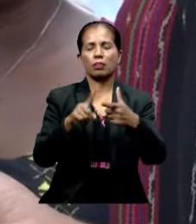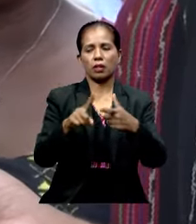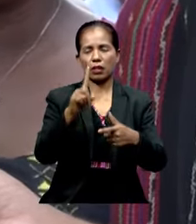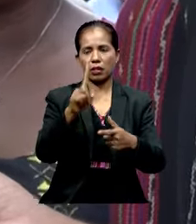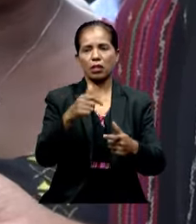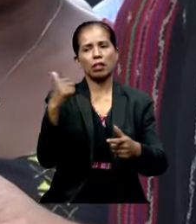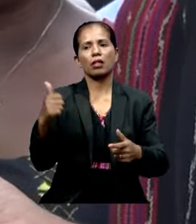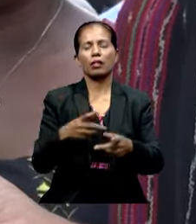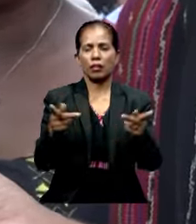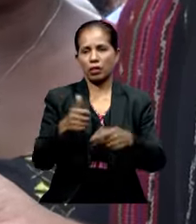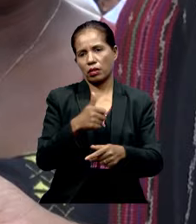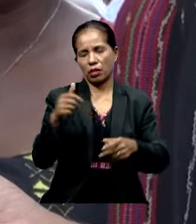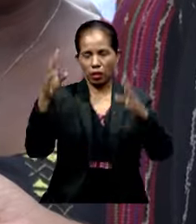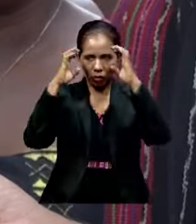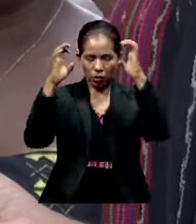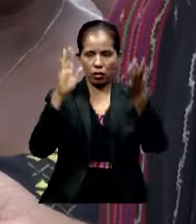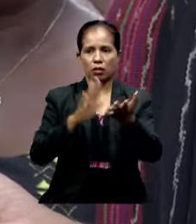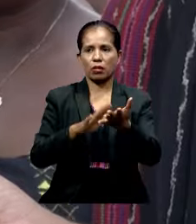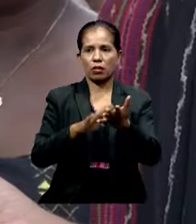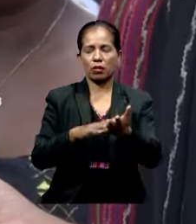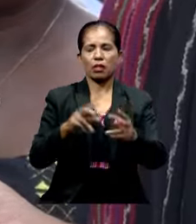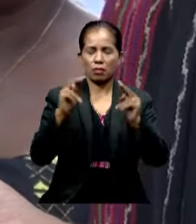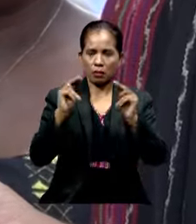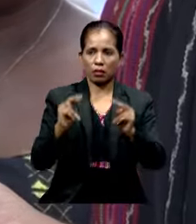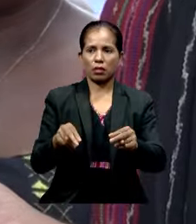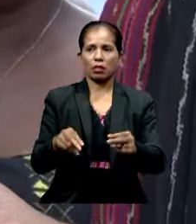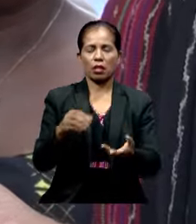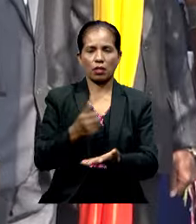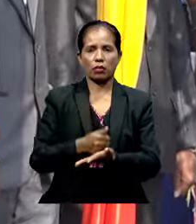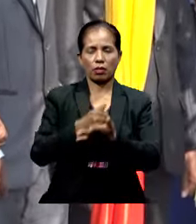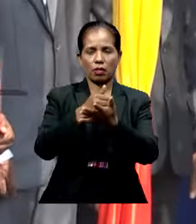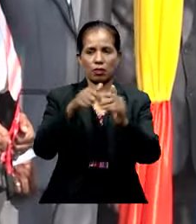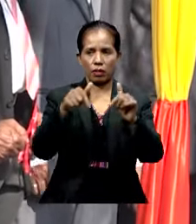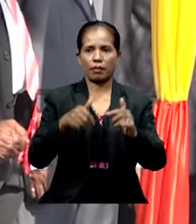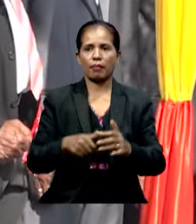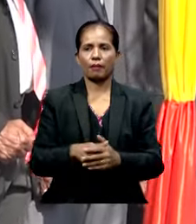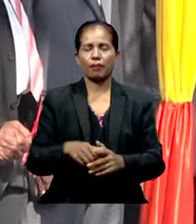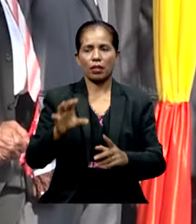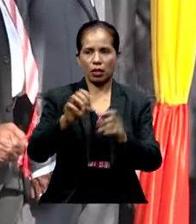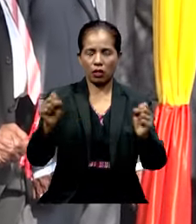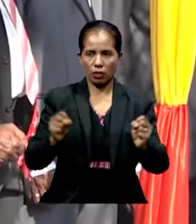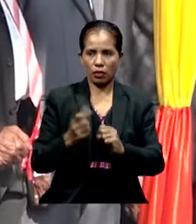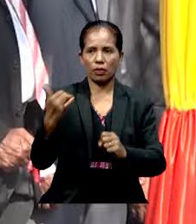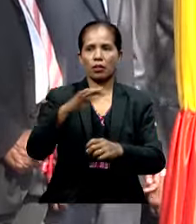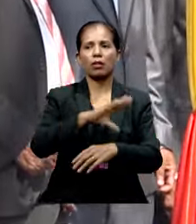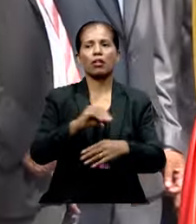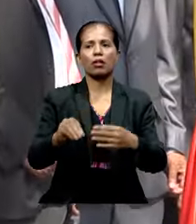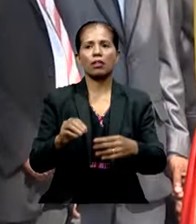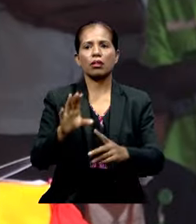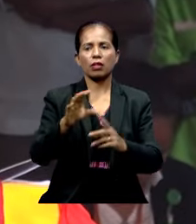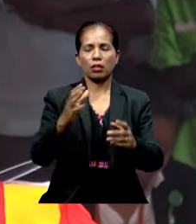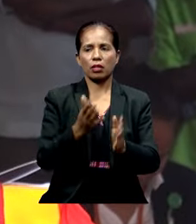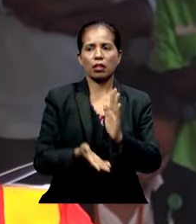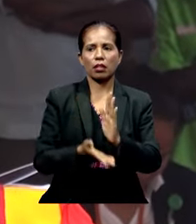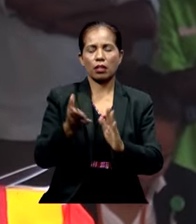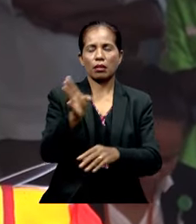ia parte ser o que era educação, escola, balão, mas se precisa de tal uma também. Posse base fisuco eleito sira acontece a fazer cerimônia e sar